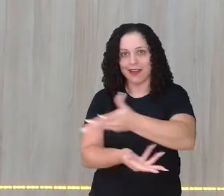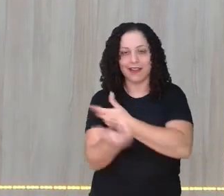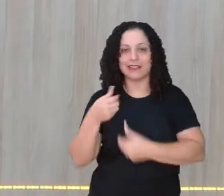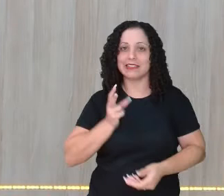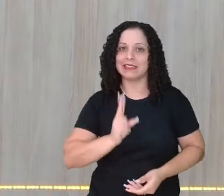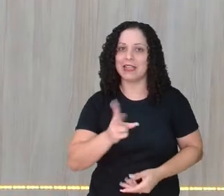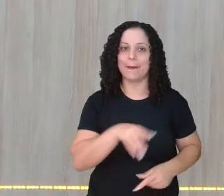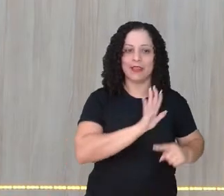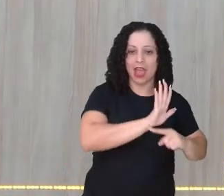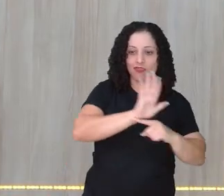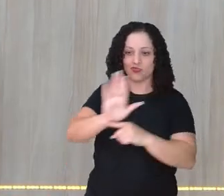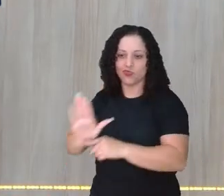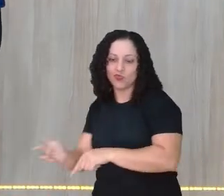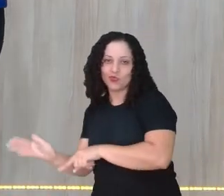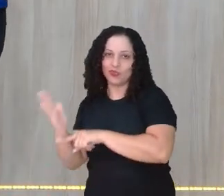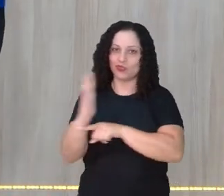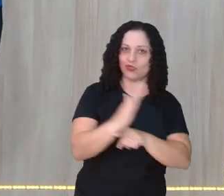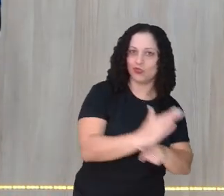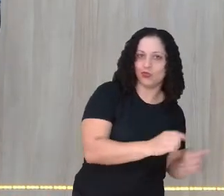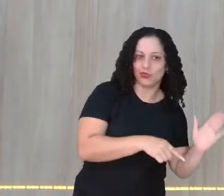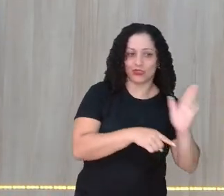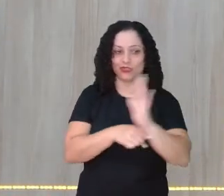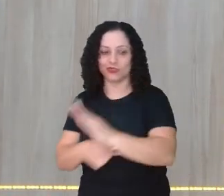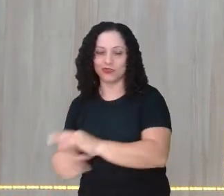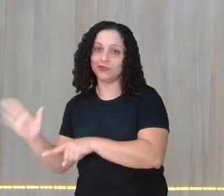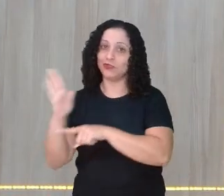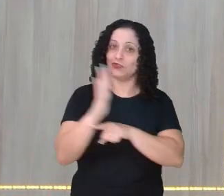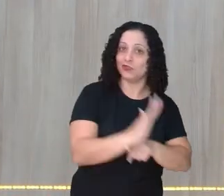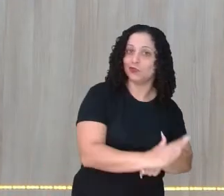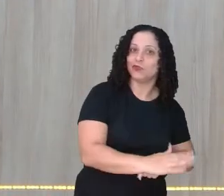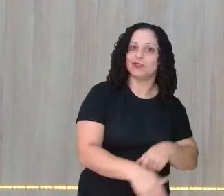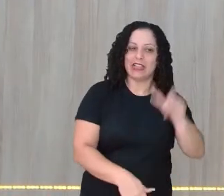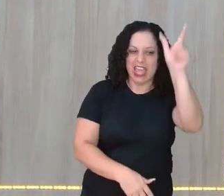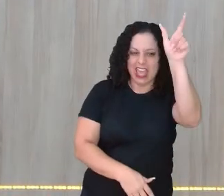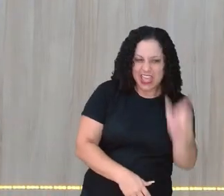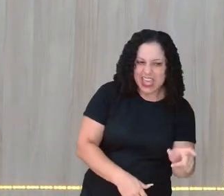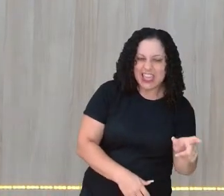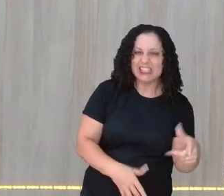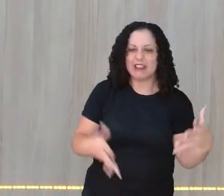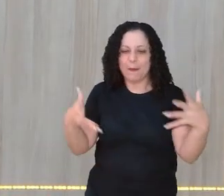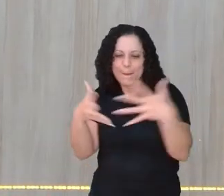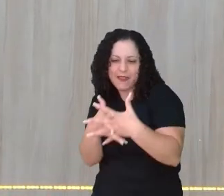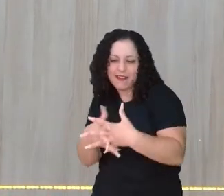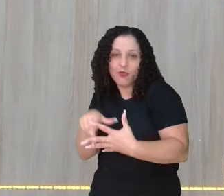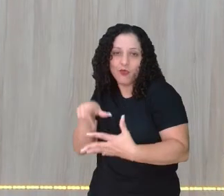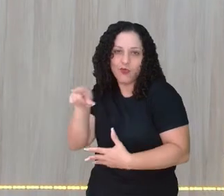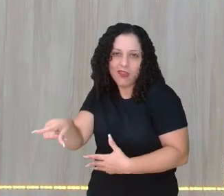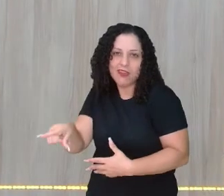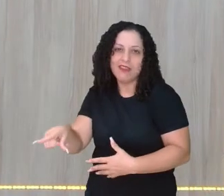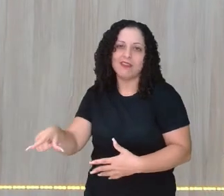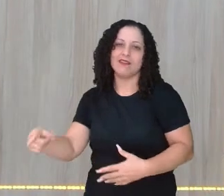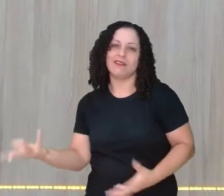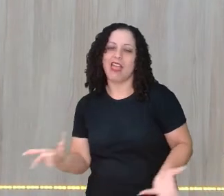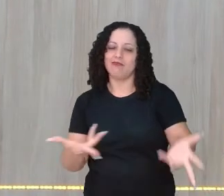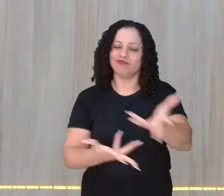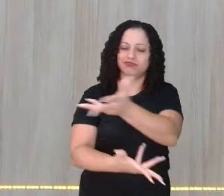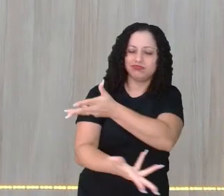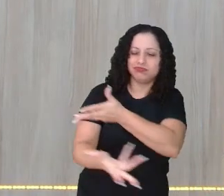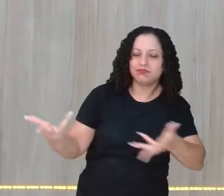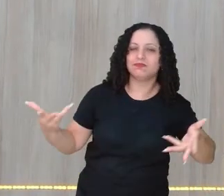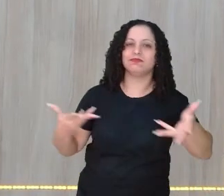aquela ajudinha. O antagonista que vai dificultar a vida do protagonista. E assim a gente